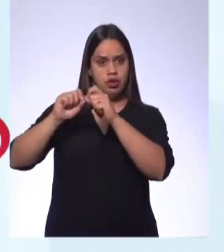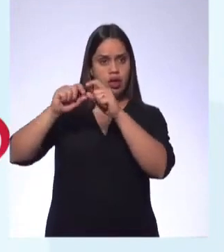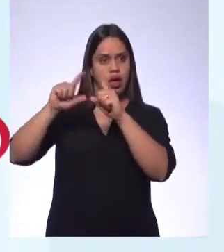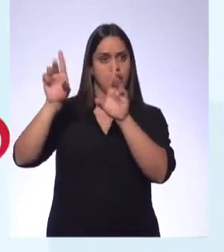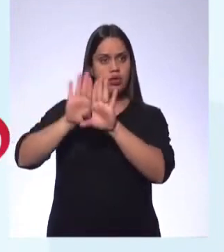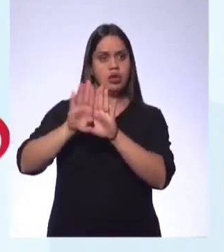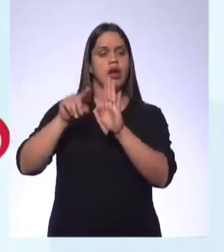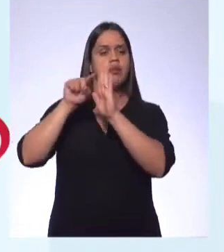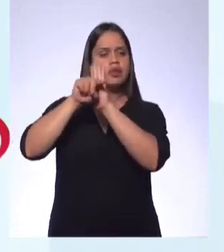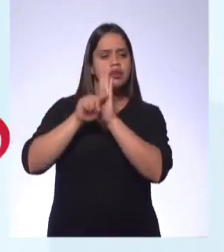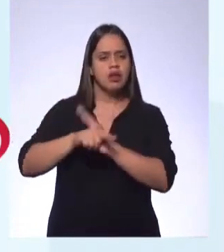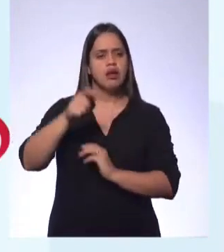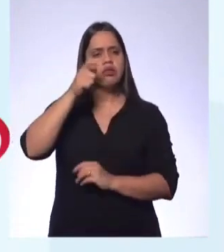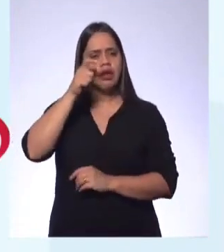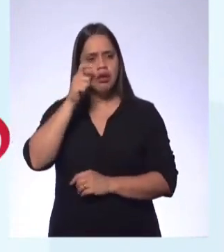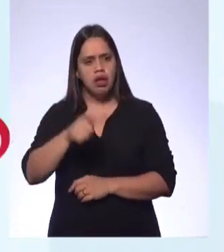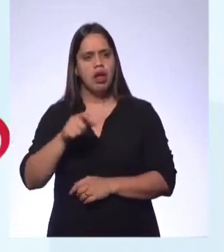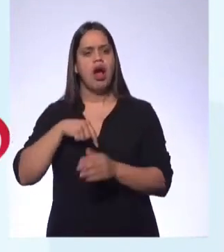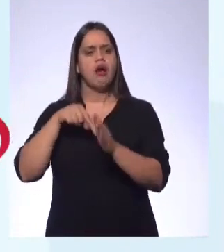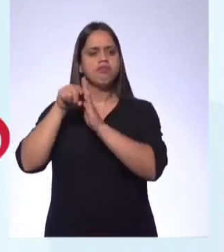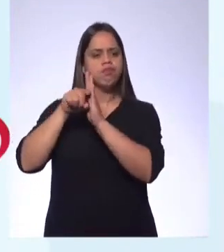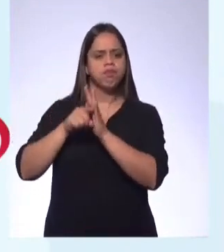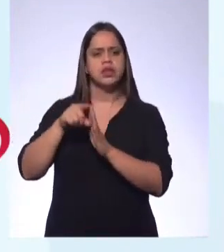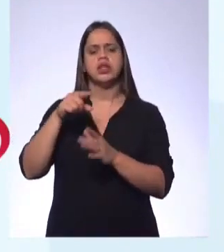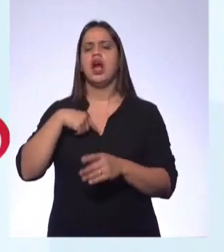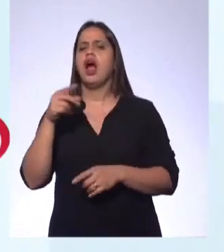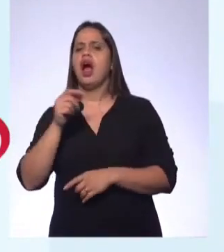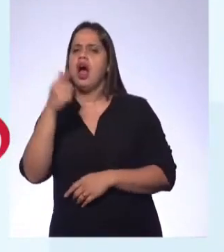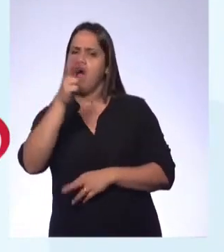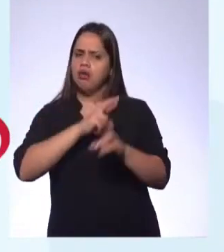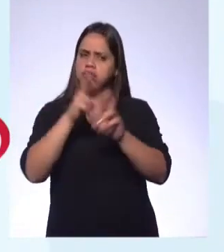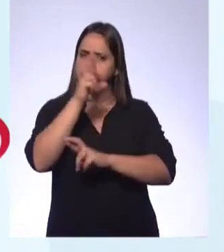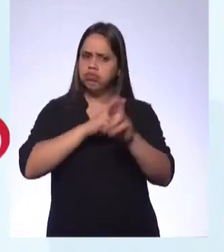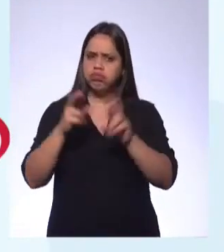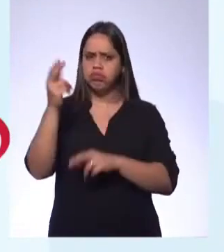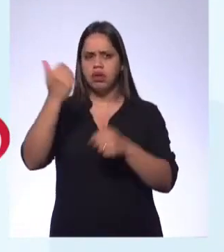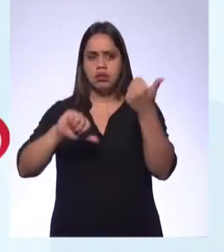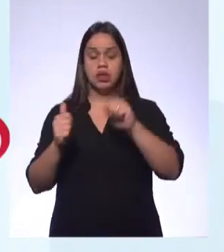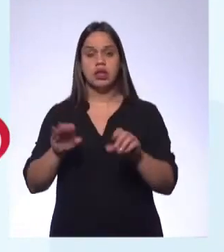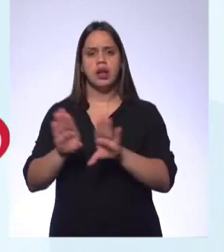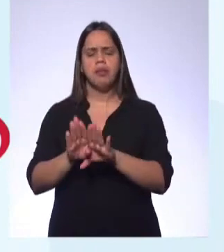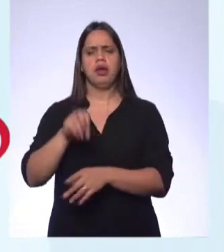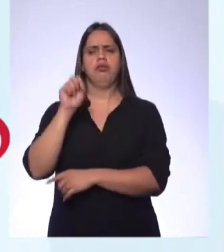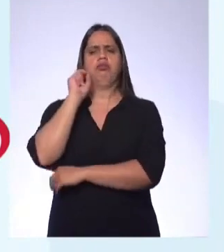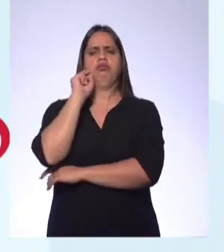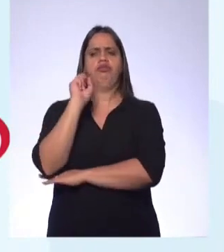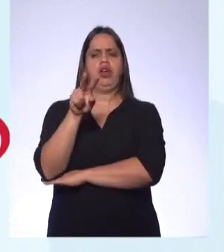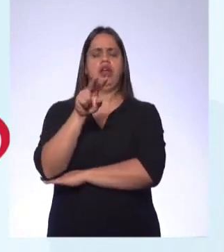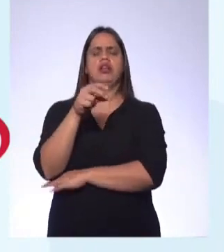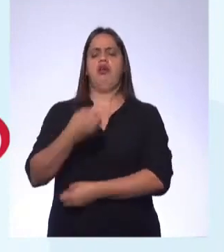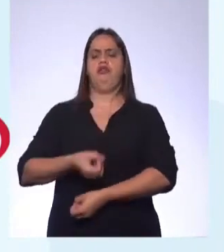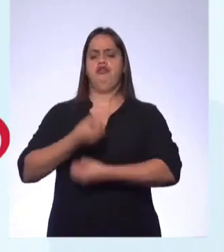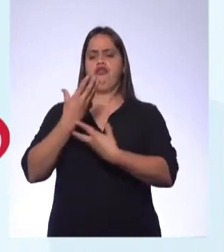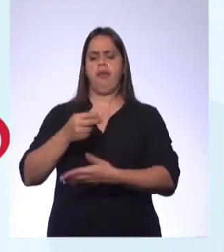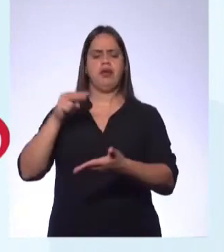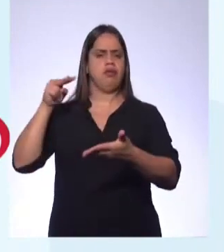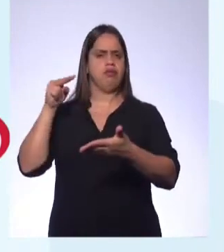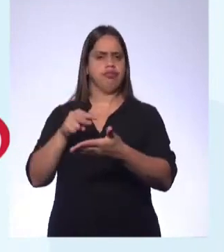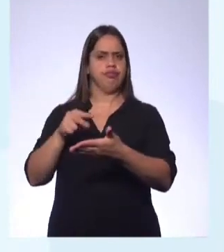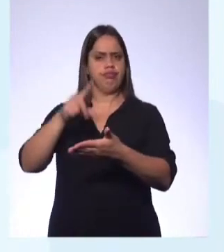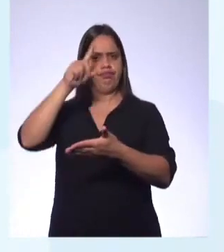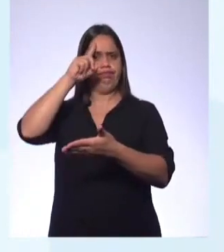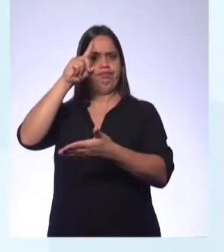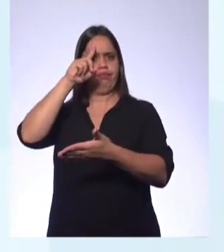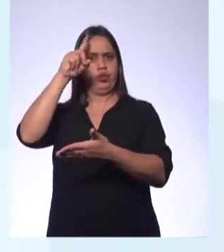a análise, a investigação, a verificação e o questionamentos dos dados. Por isso que eles são